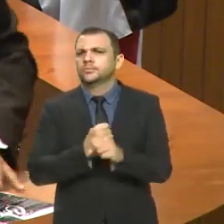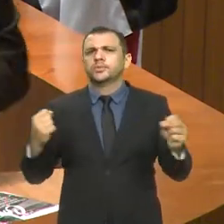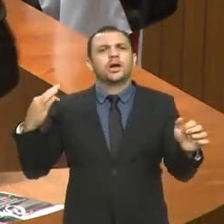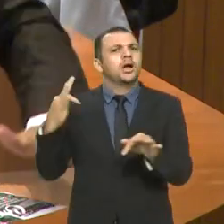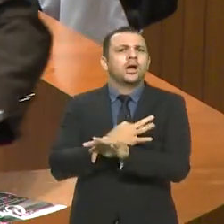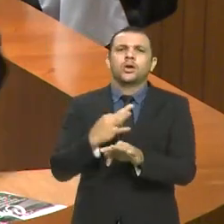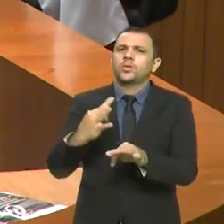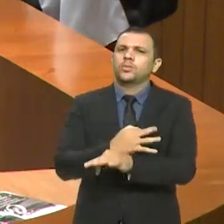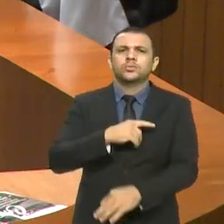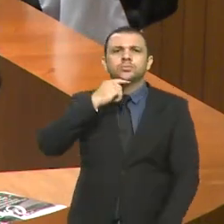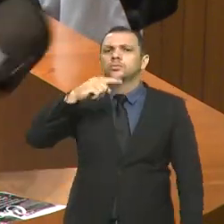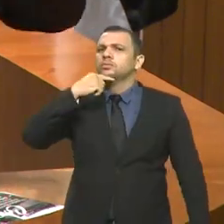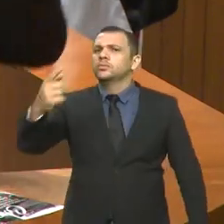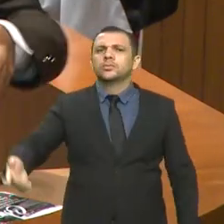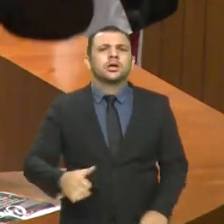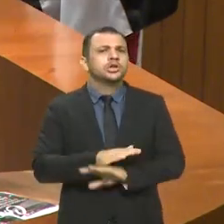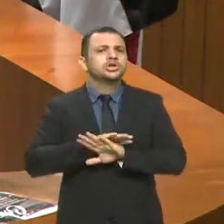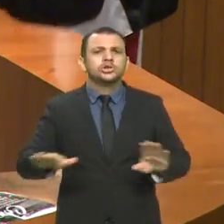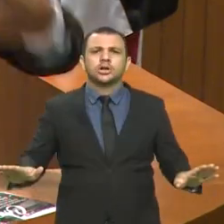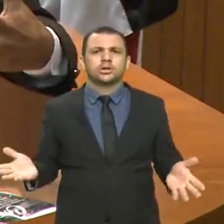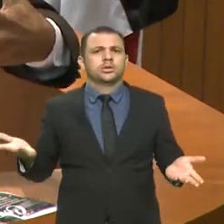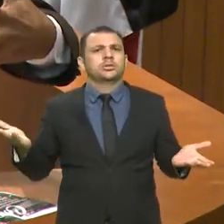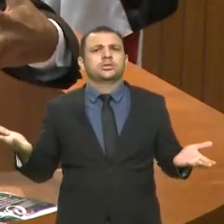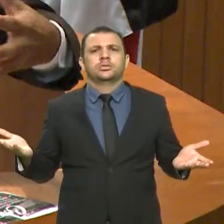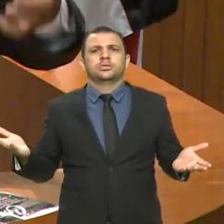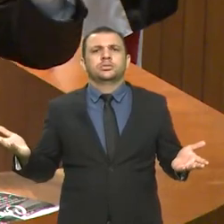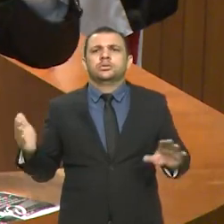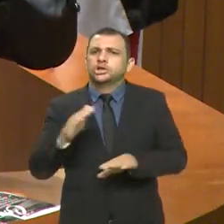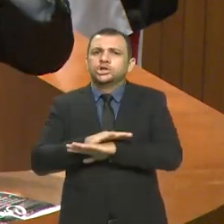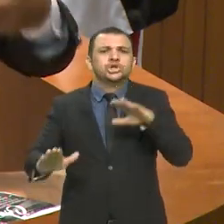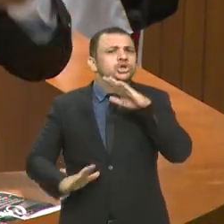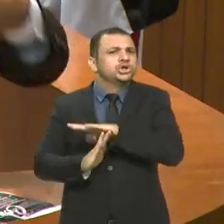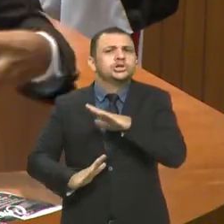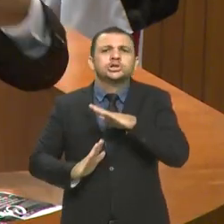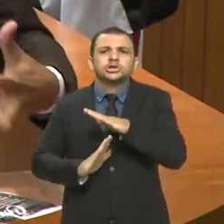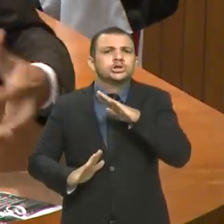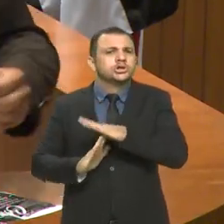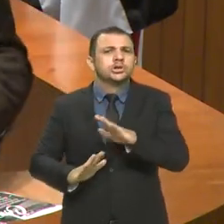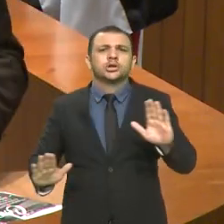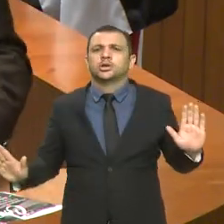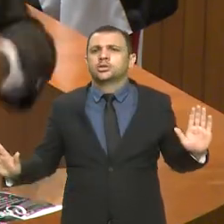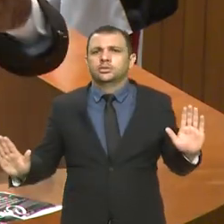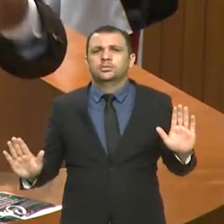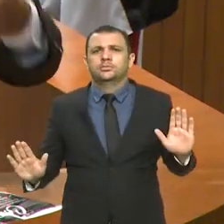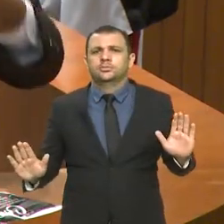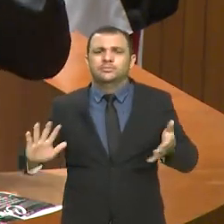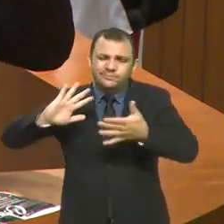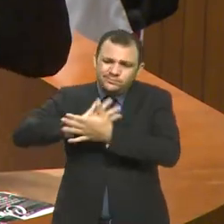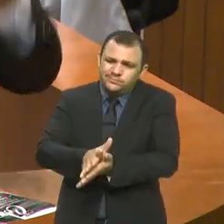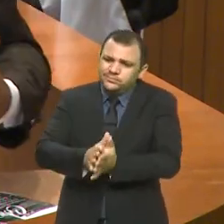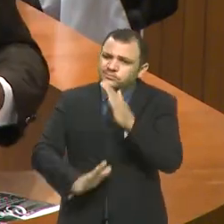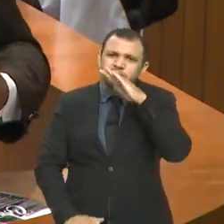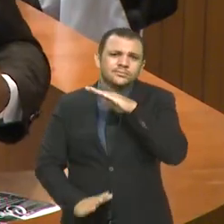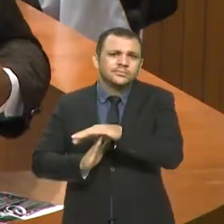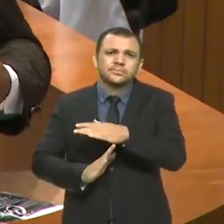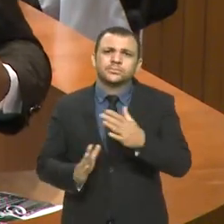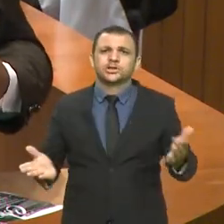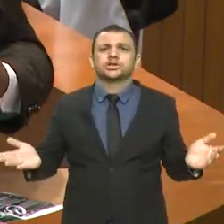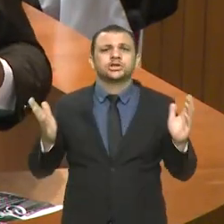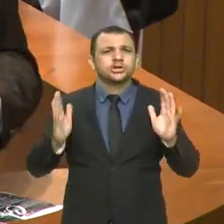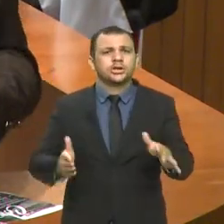suportar. Chega! Chegou ao limite! Ao limite da humilhação! Chegou ao